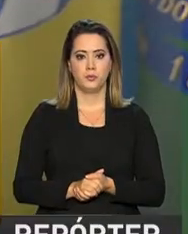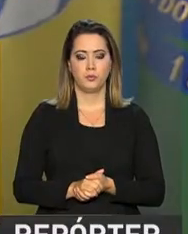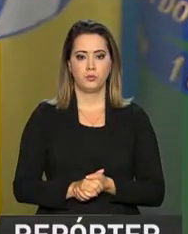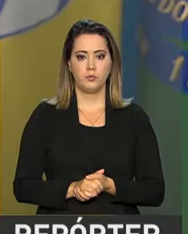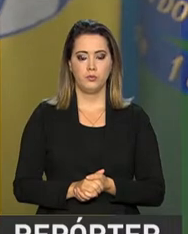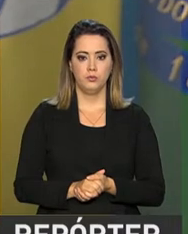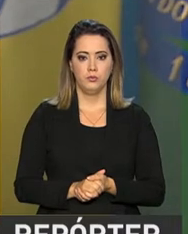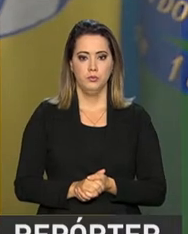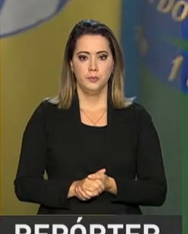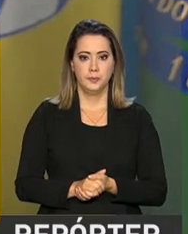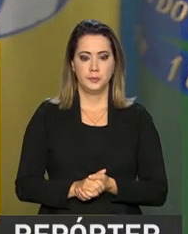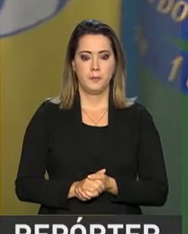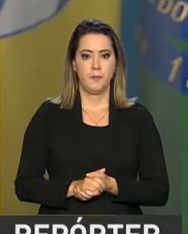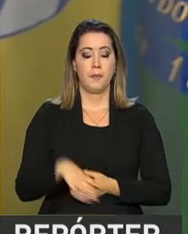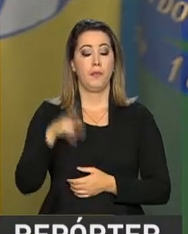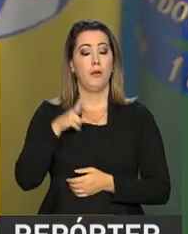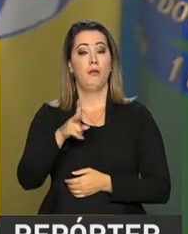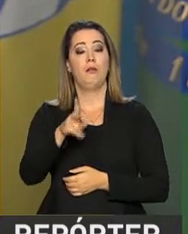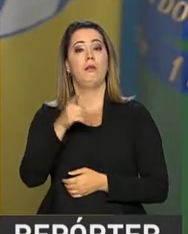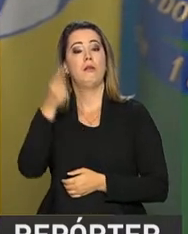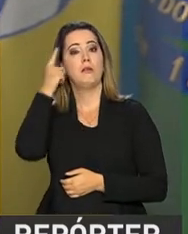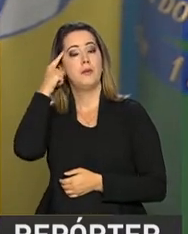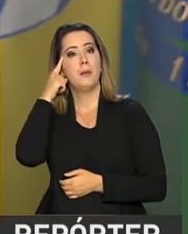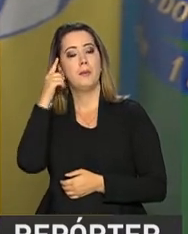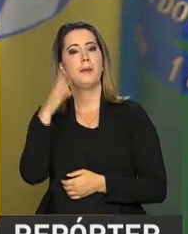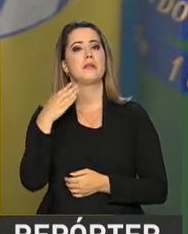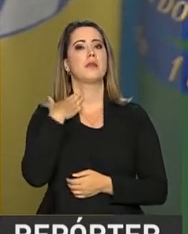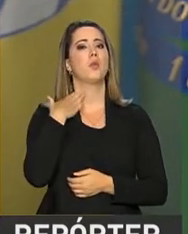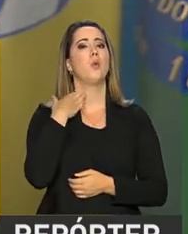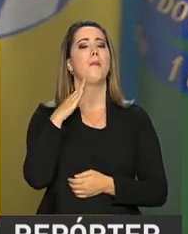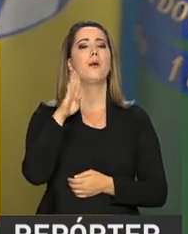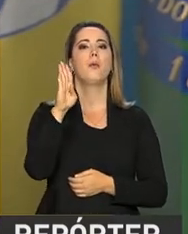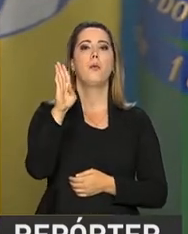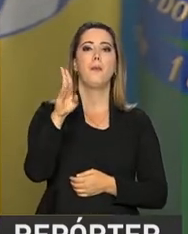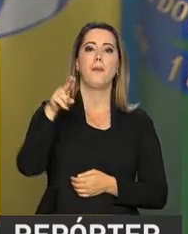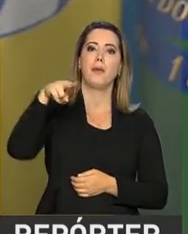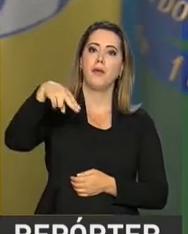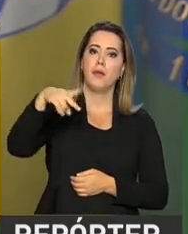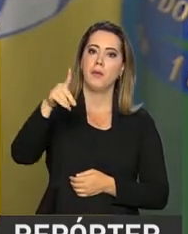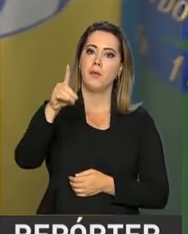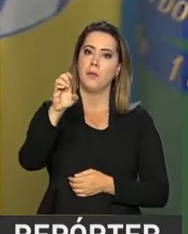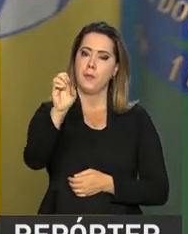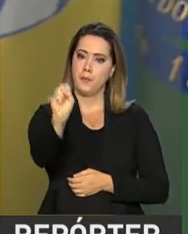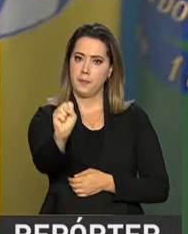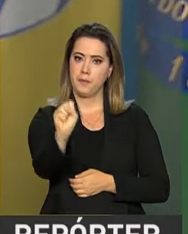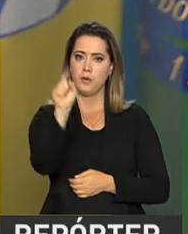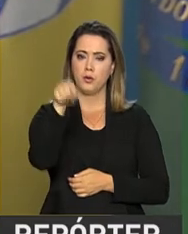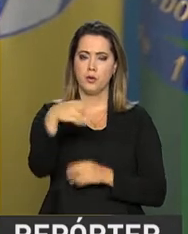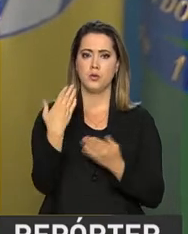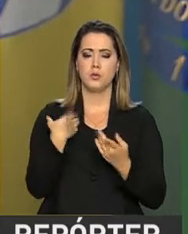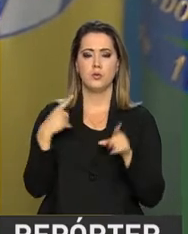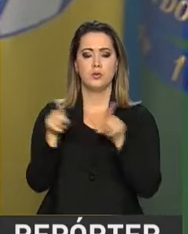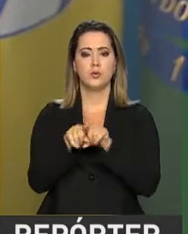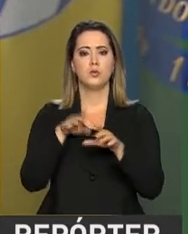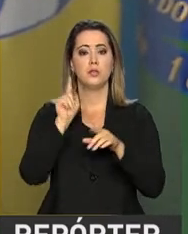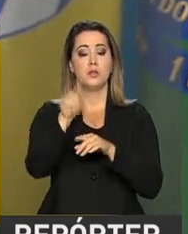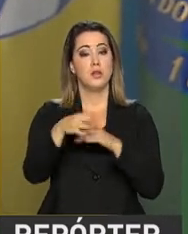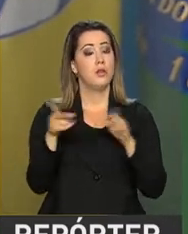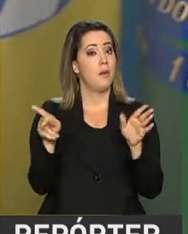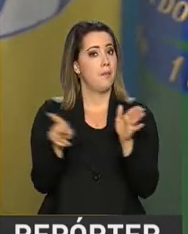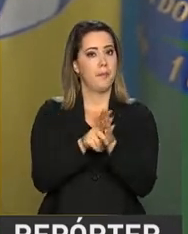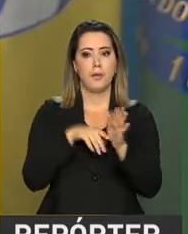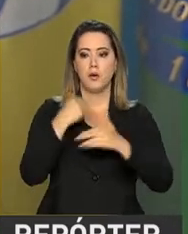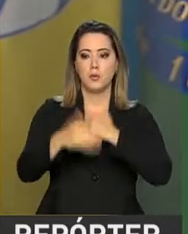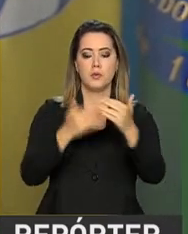sempre se pensa no bm s como um banco da área econômica mas ele é do desenvolvimento